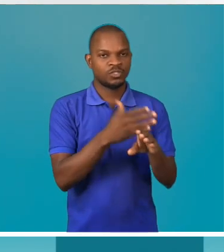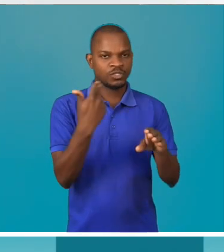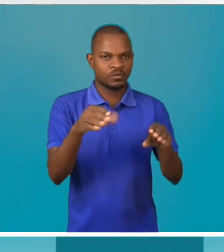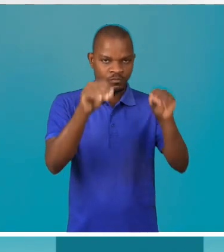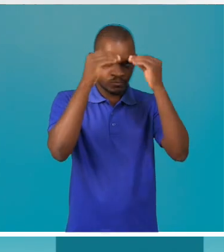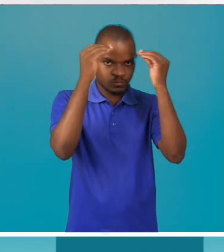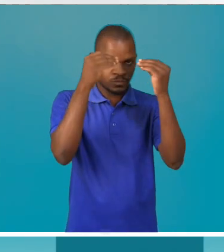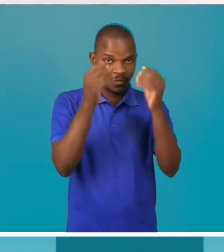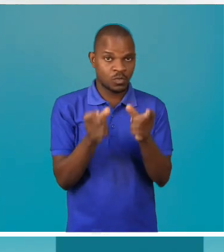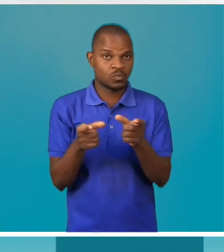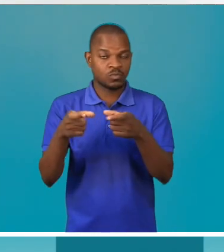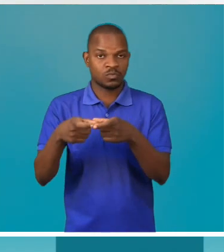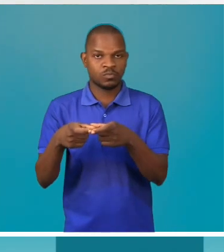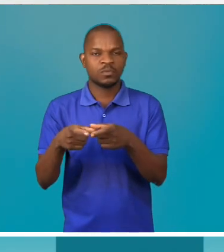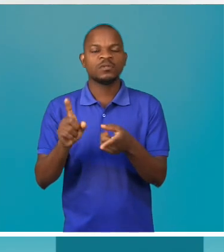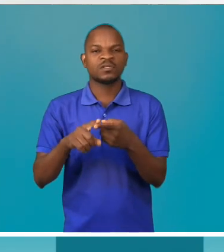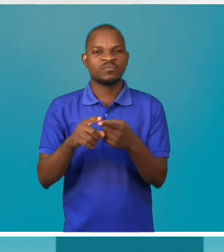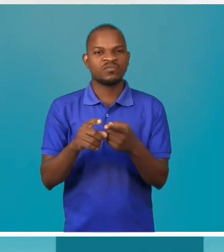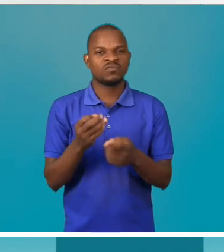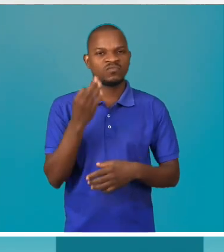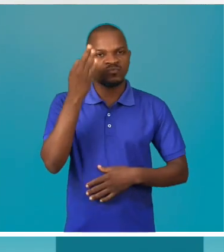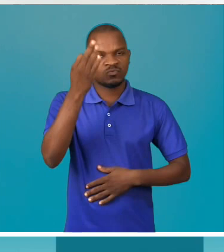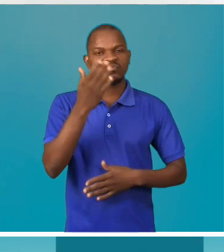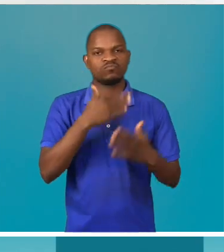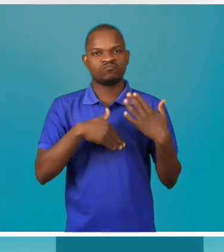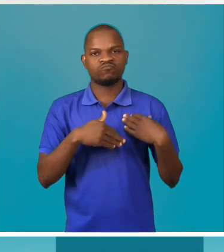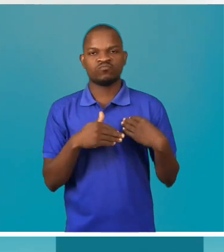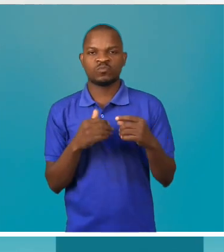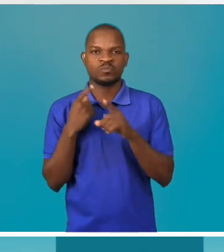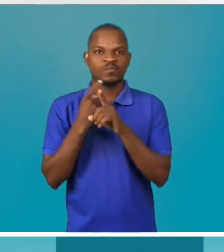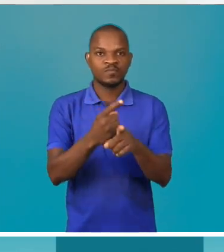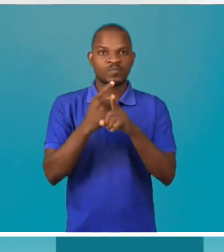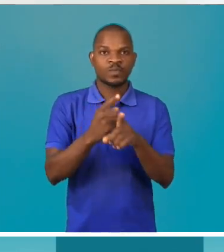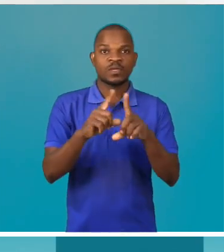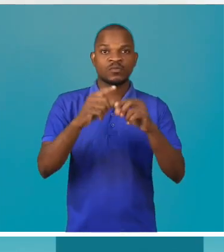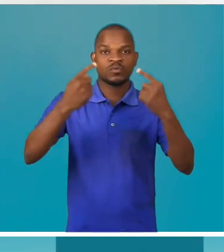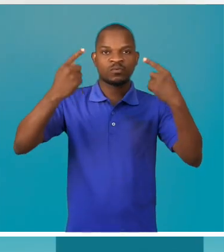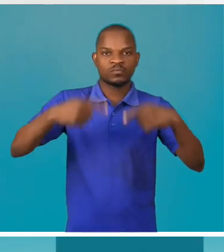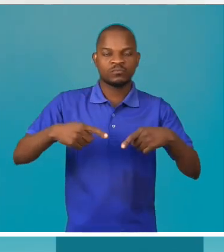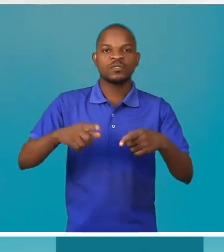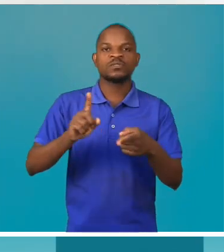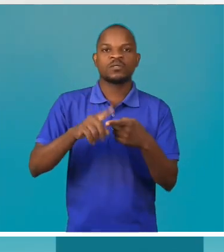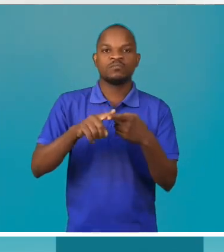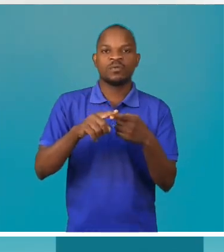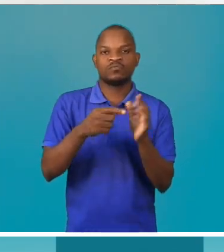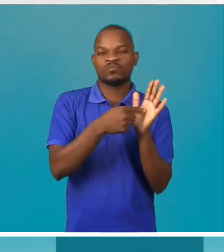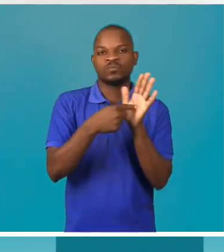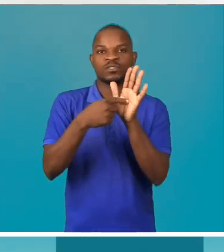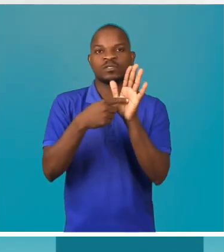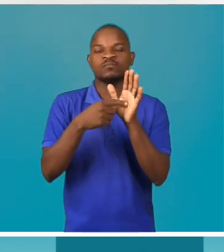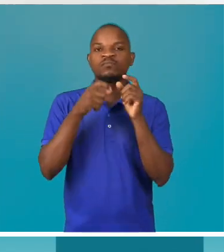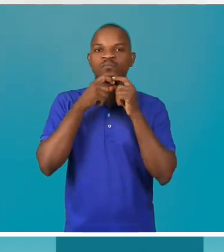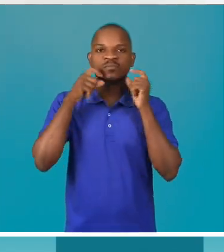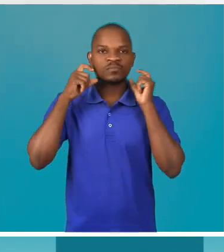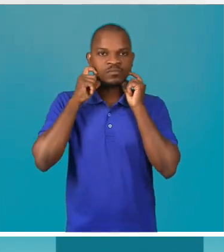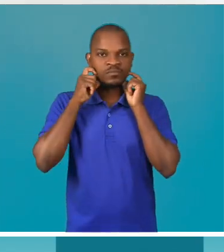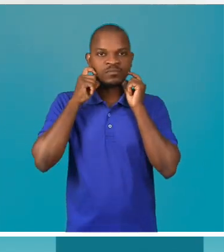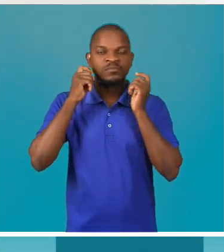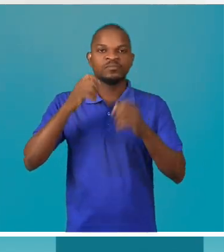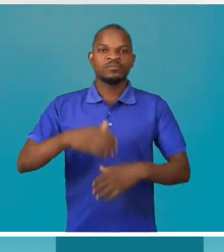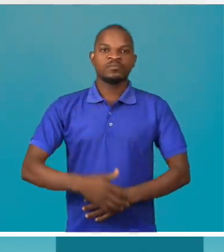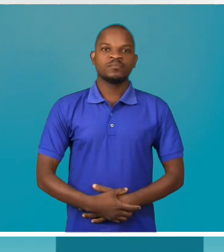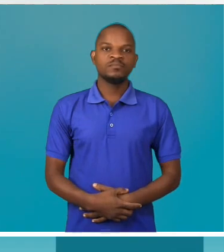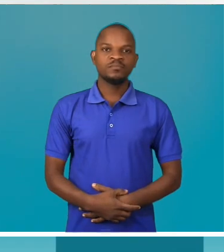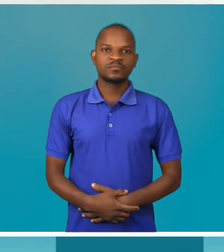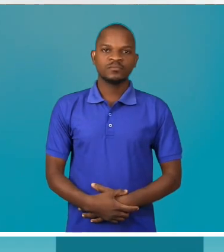formação da Black Bulls. Ele espera brilhar em grandes campeonatos e dignificar as corres da